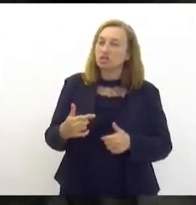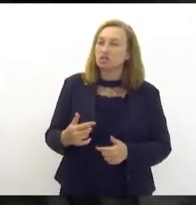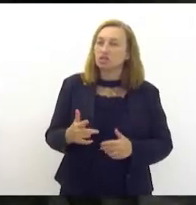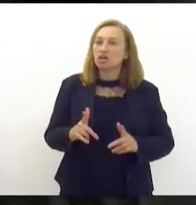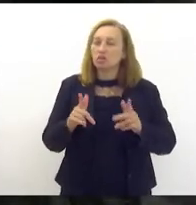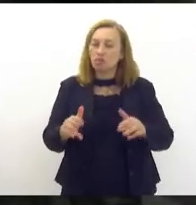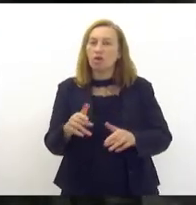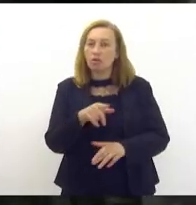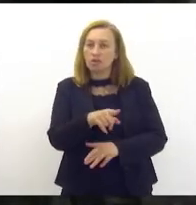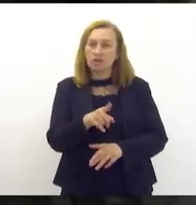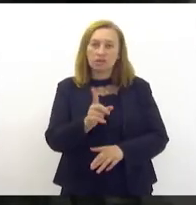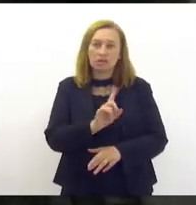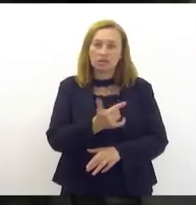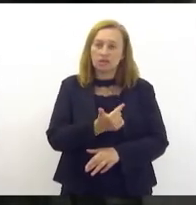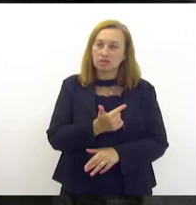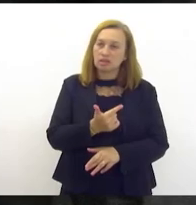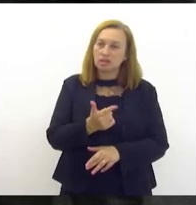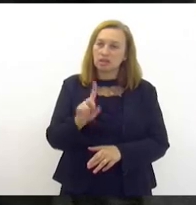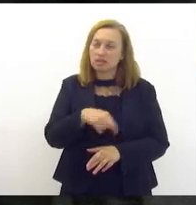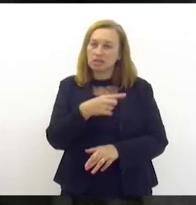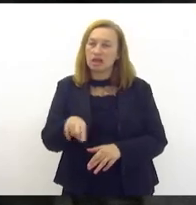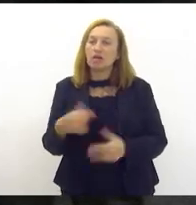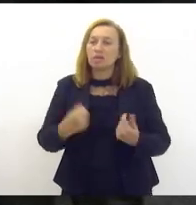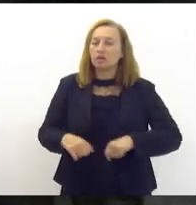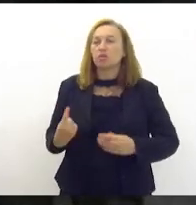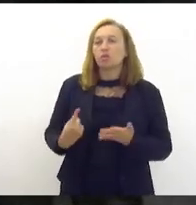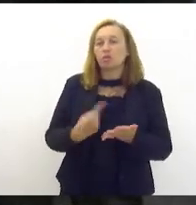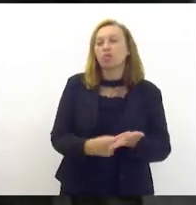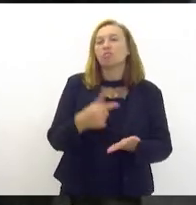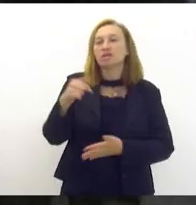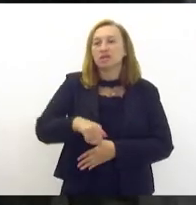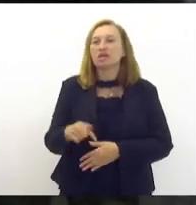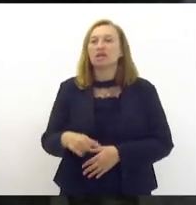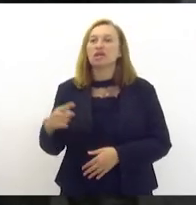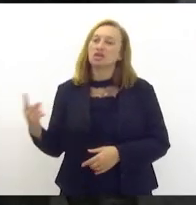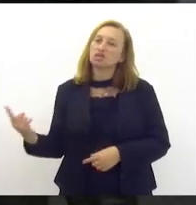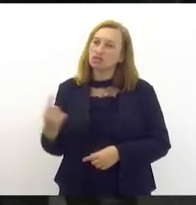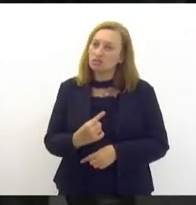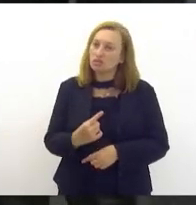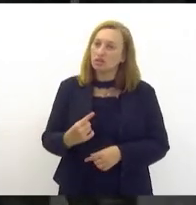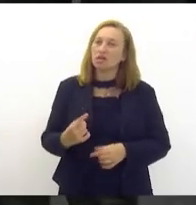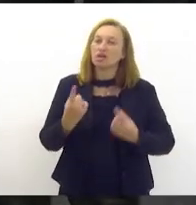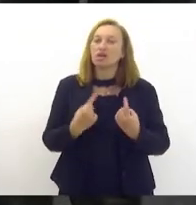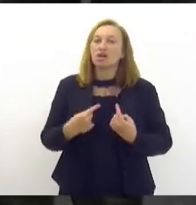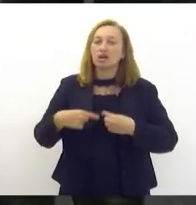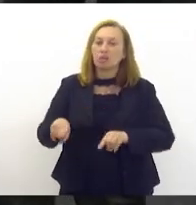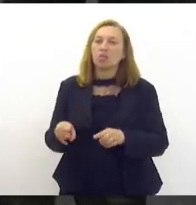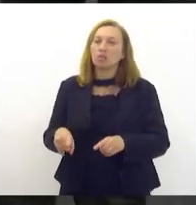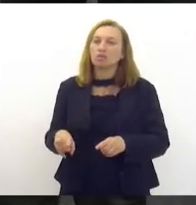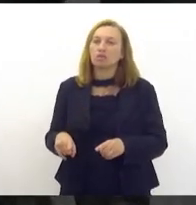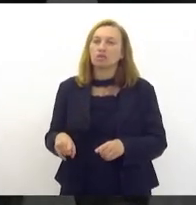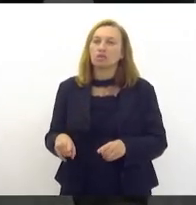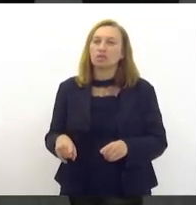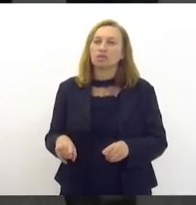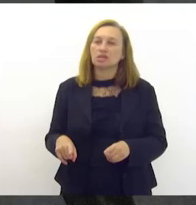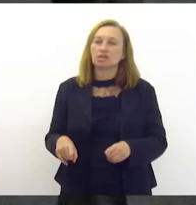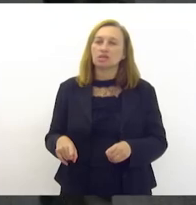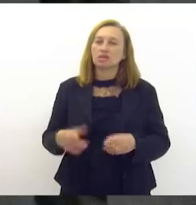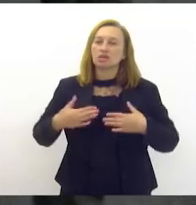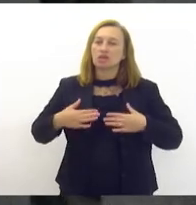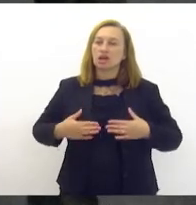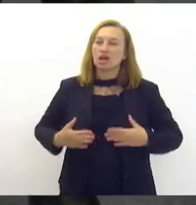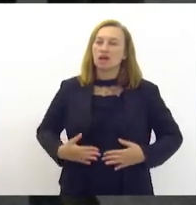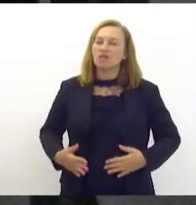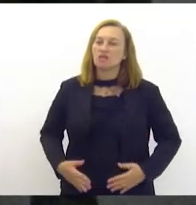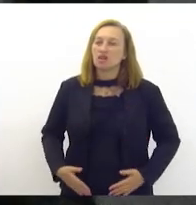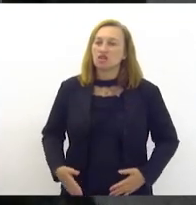venham mais a existir. Temos que ter um compromisso aqui de que a gente venha a combater esta revista aleatória,